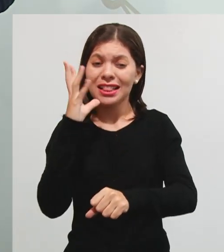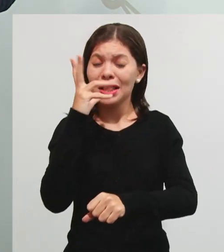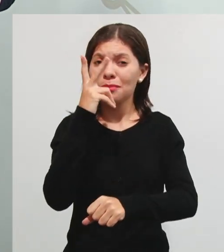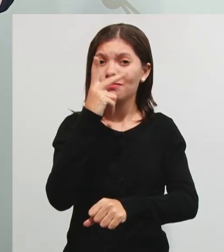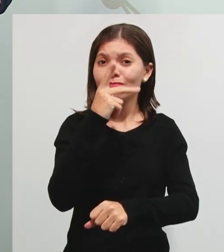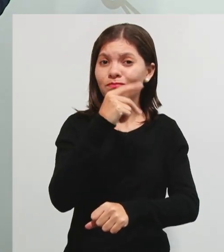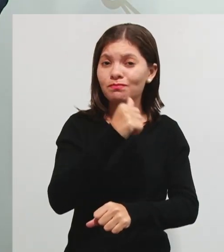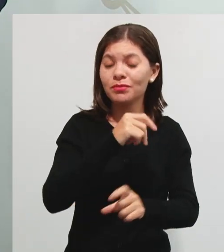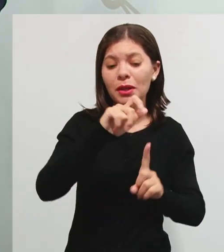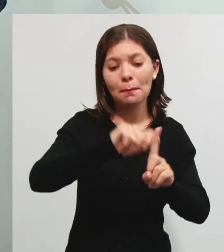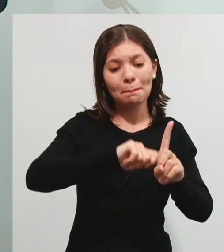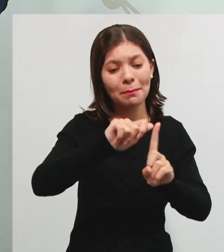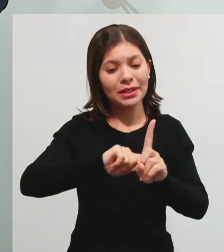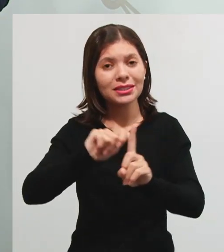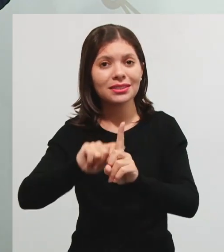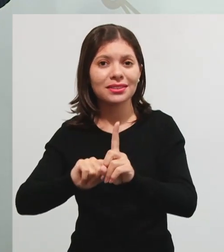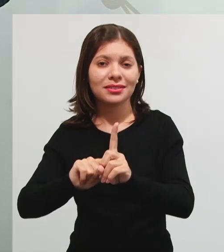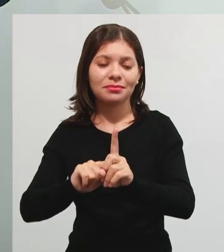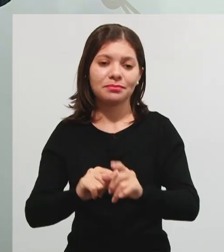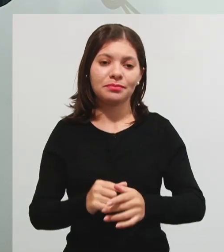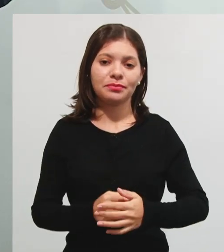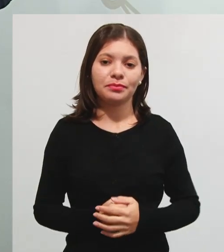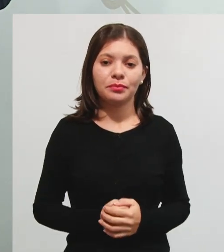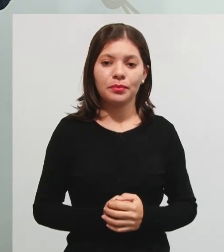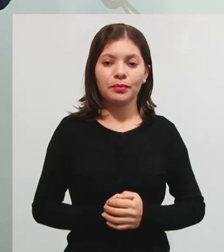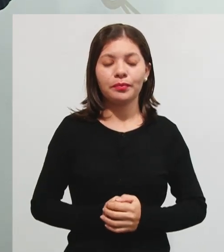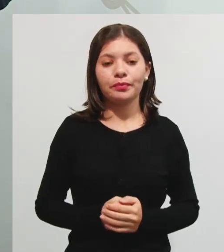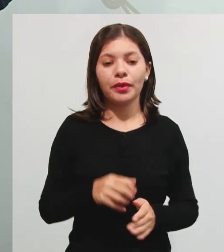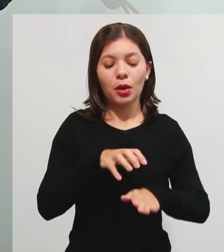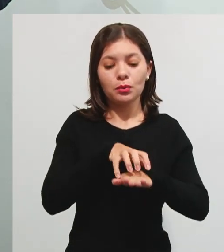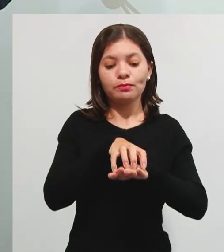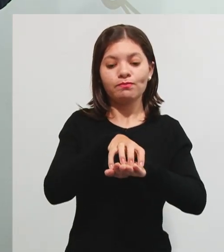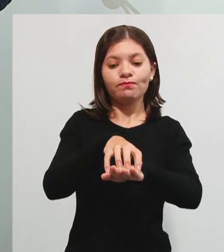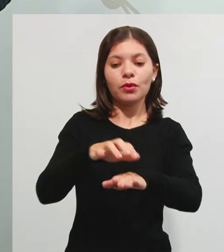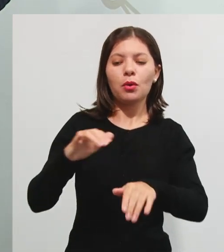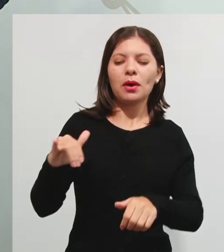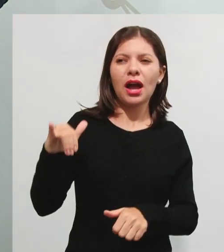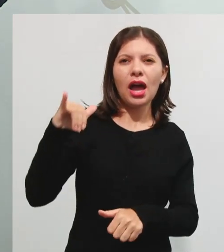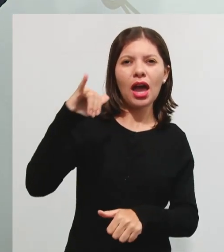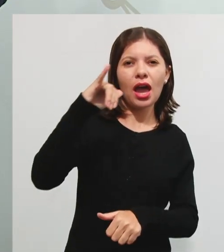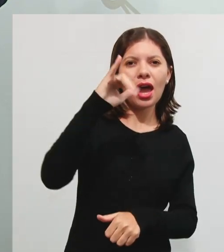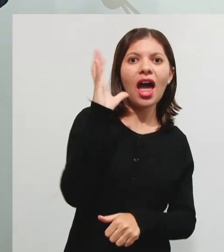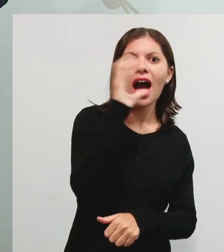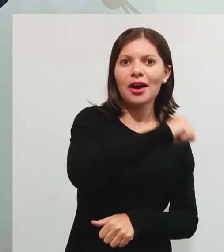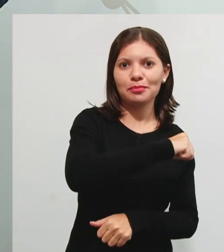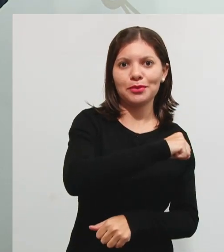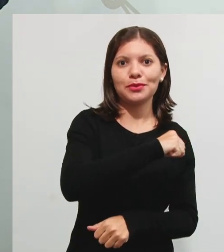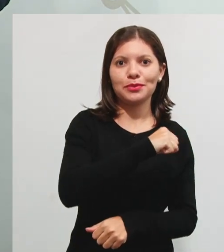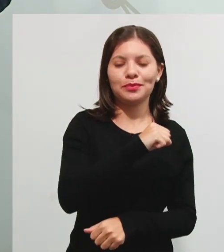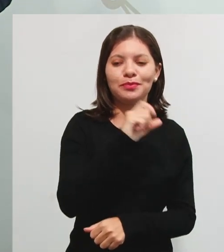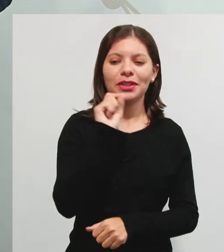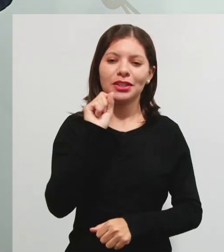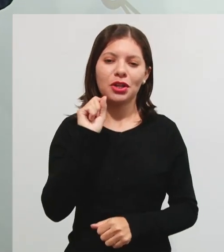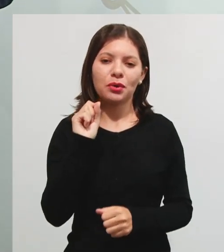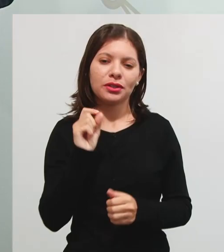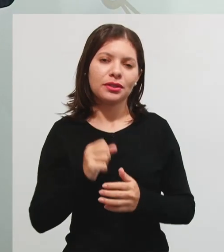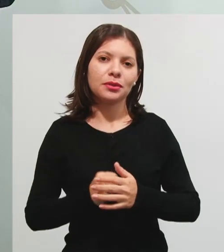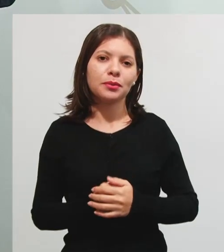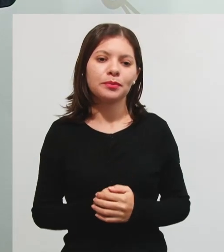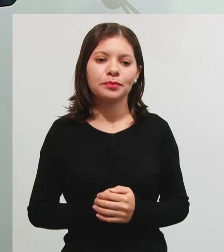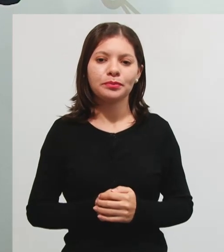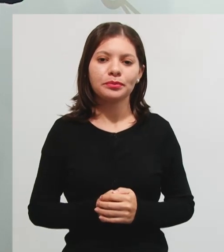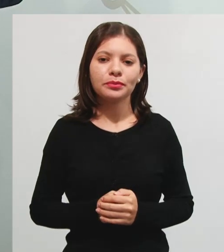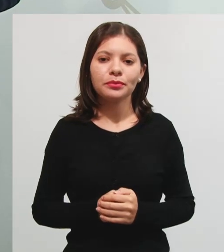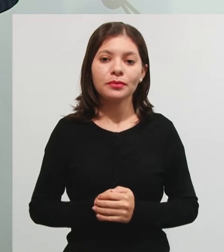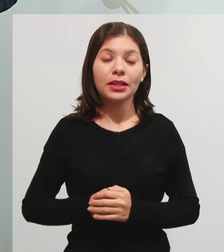bastante coisa, mas demora muito tempo. O transporte aéreo, de avião, ele é rápido, né? Então, para aquilo que for perecível, para aquilo que for